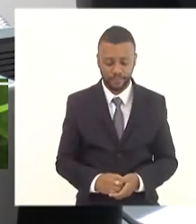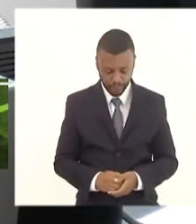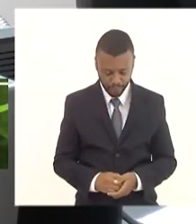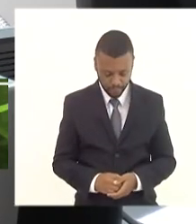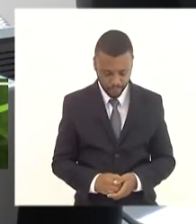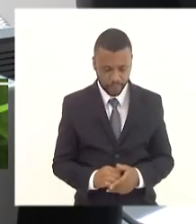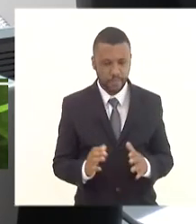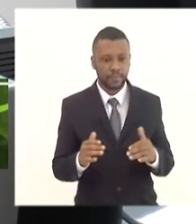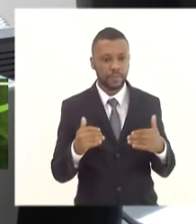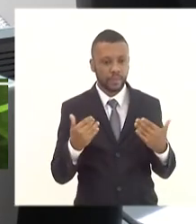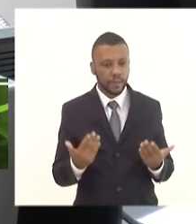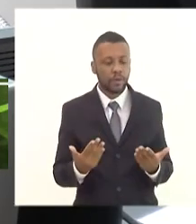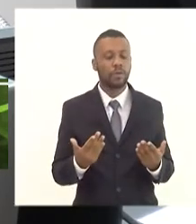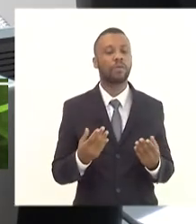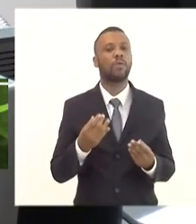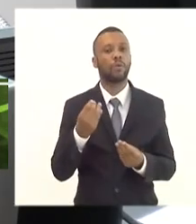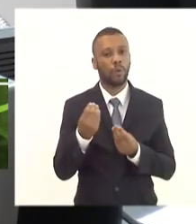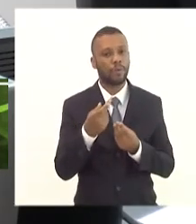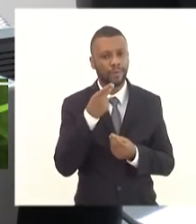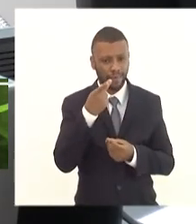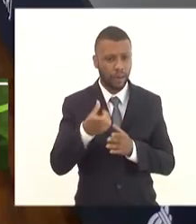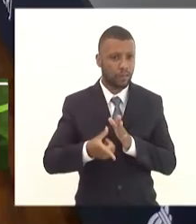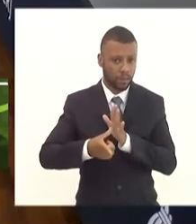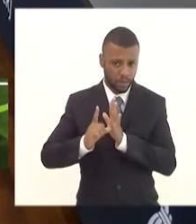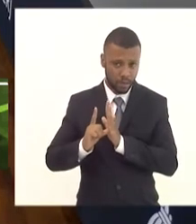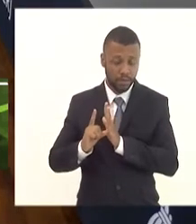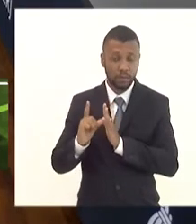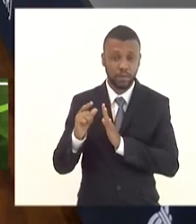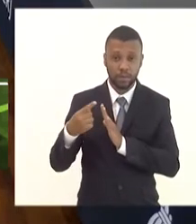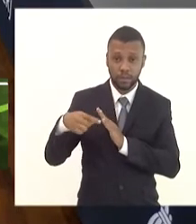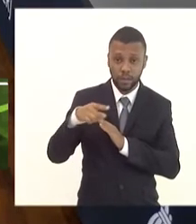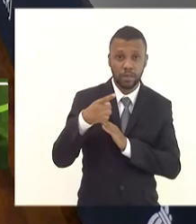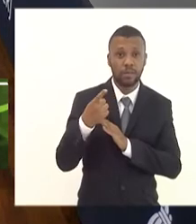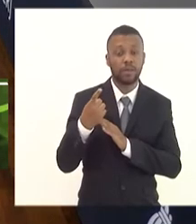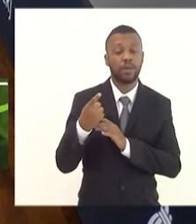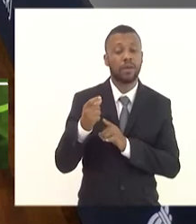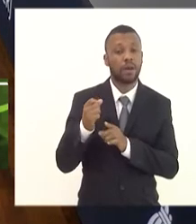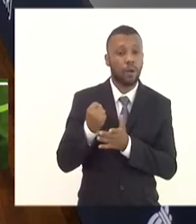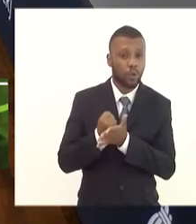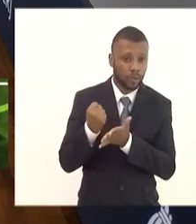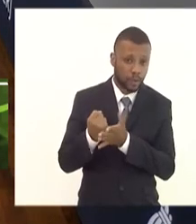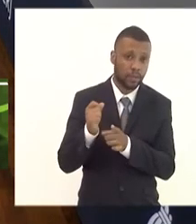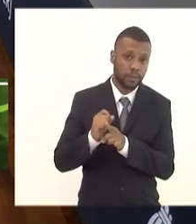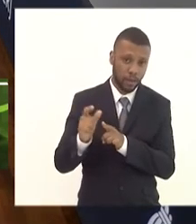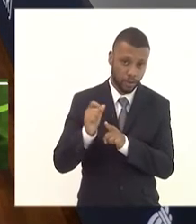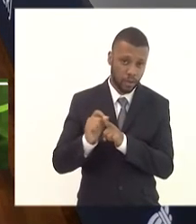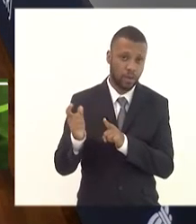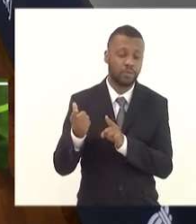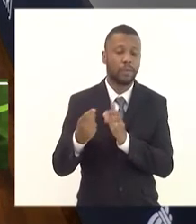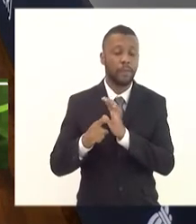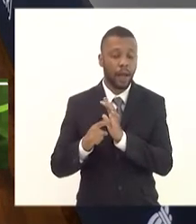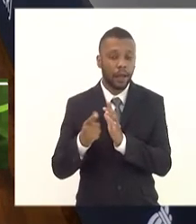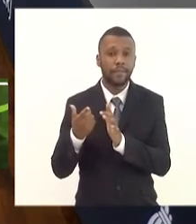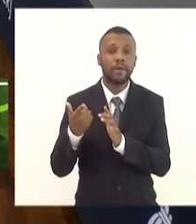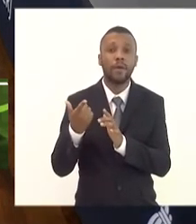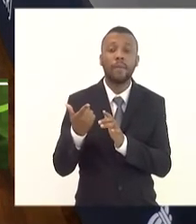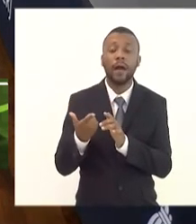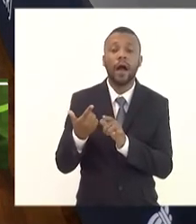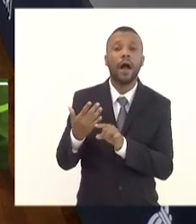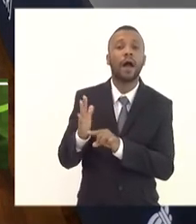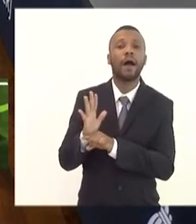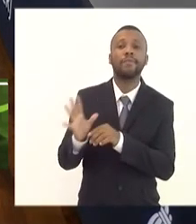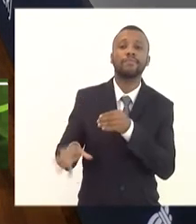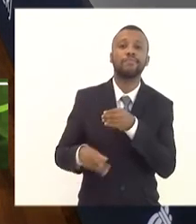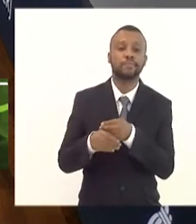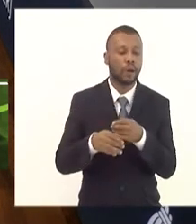Então, como eu tinha falado, esse do aluguel de máquinas veio para complementar aqueles eu do sim, RH, mas eu né? Esse é de aluguel de máquinas. Então, mas eu aí,